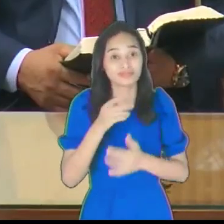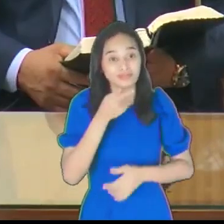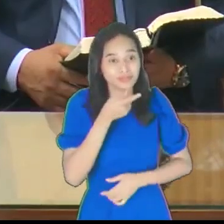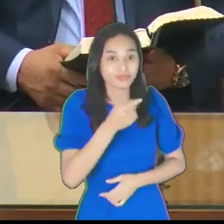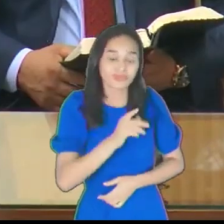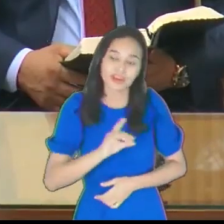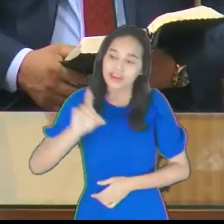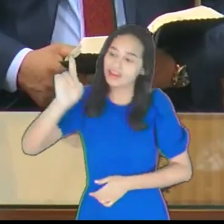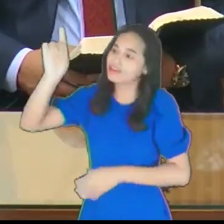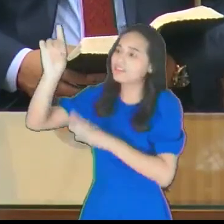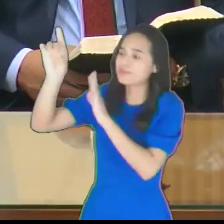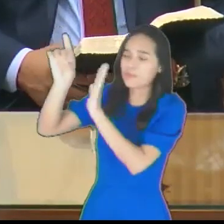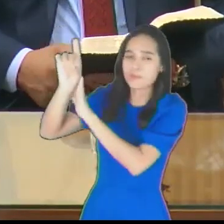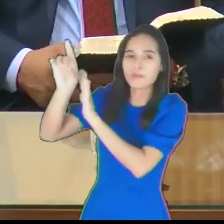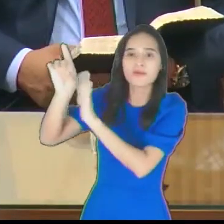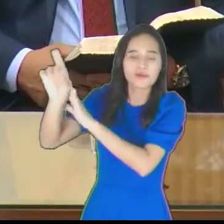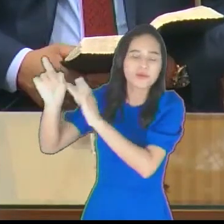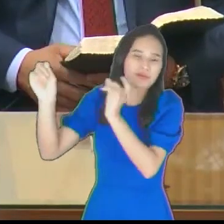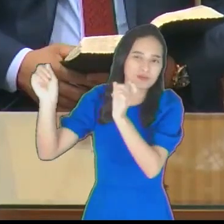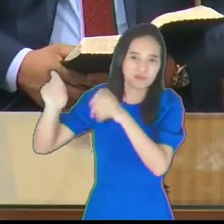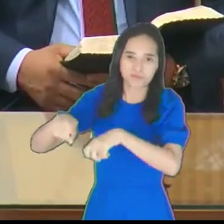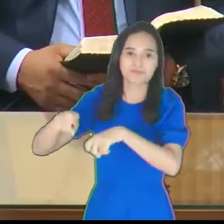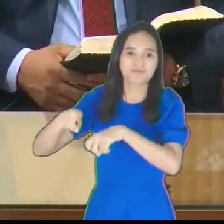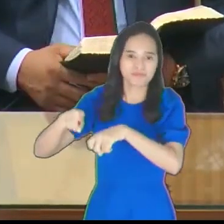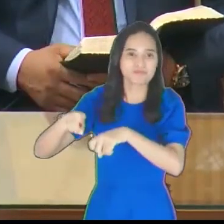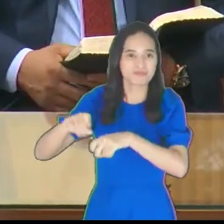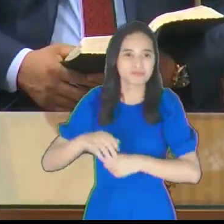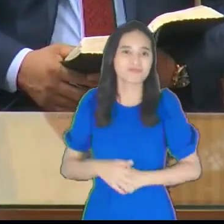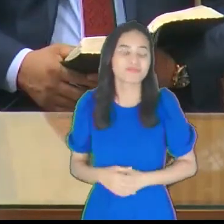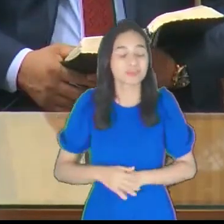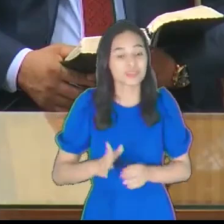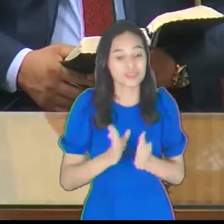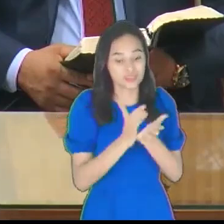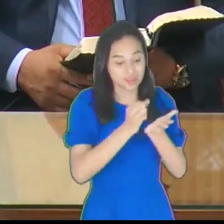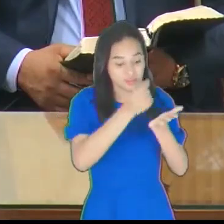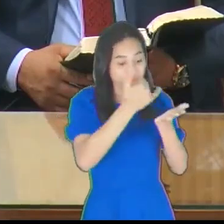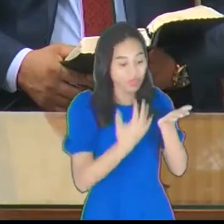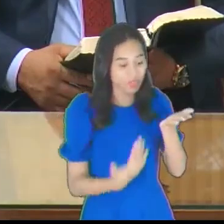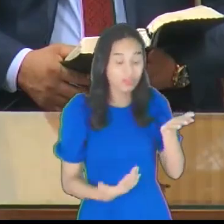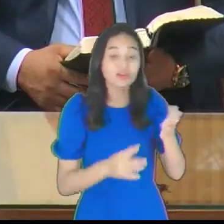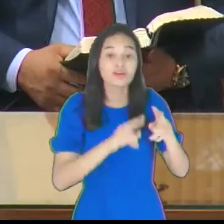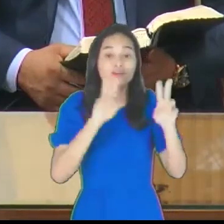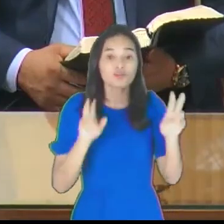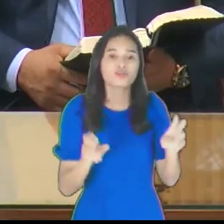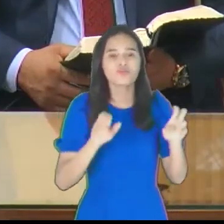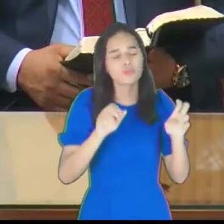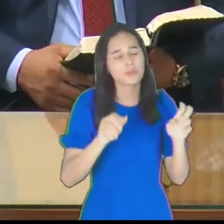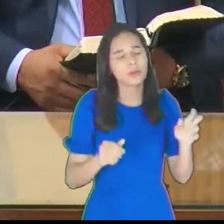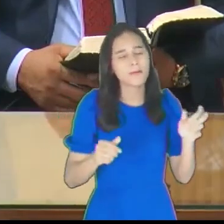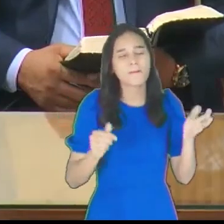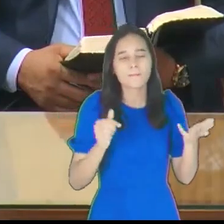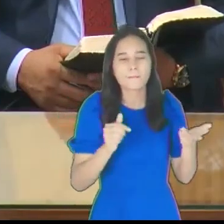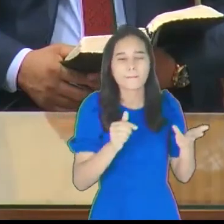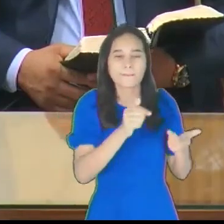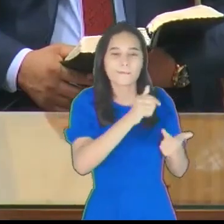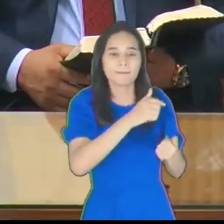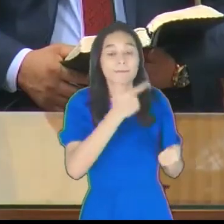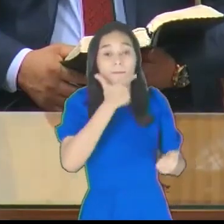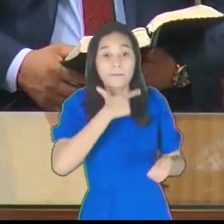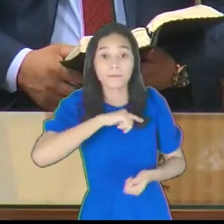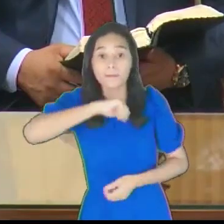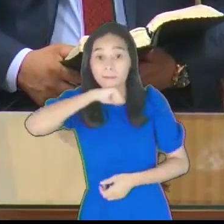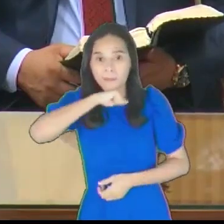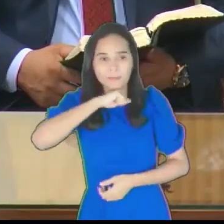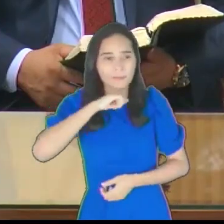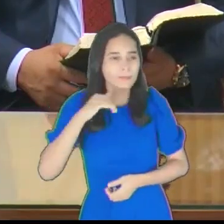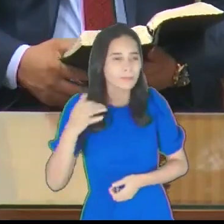Deus nada é impossível. E a palavra de Deus nos fala de pais que foram